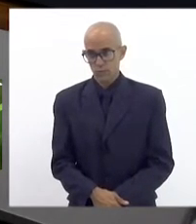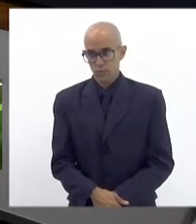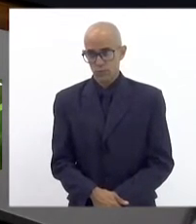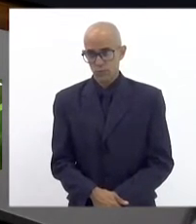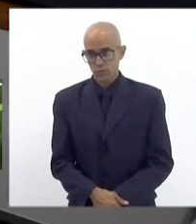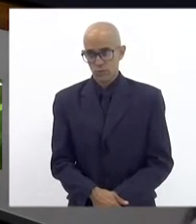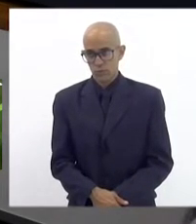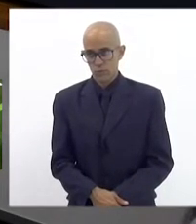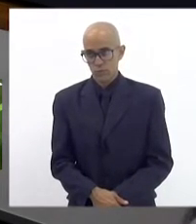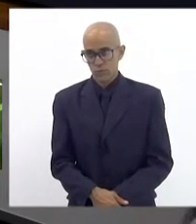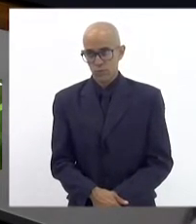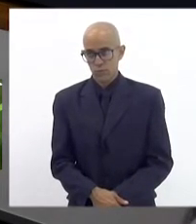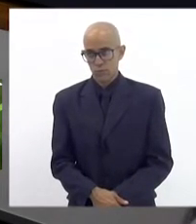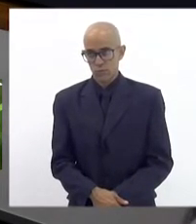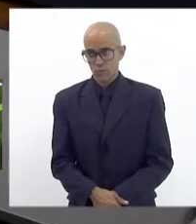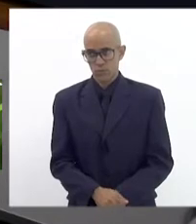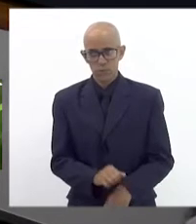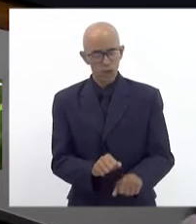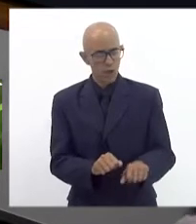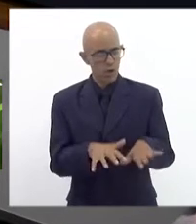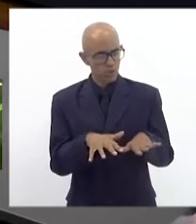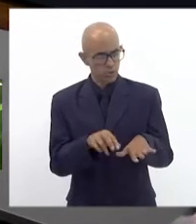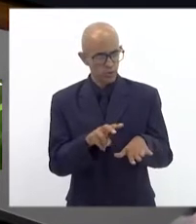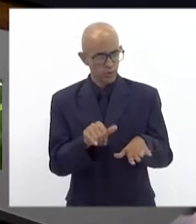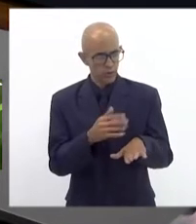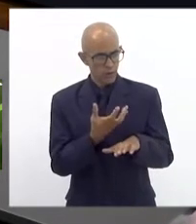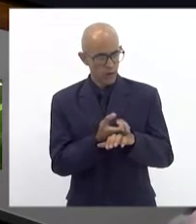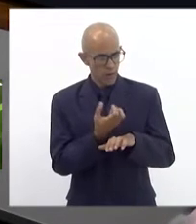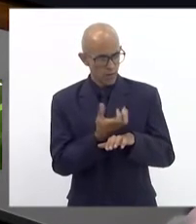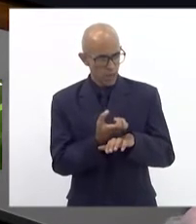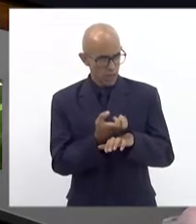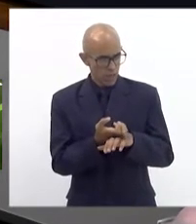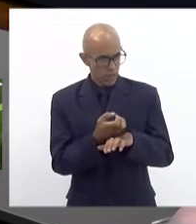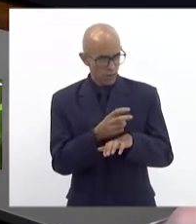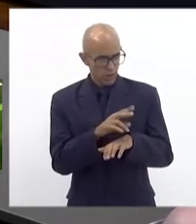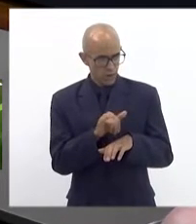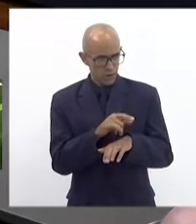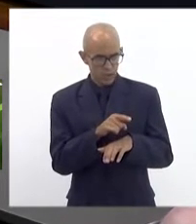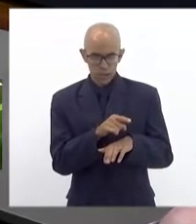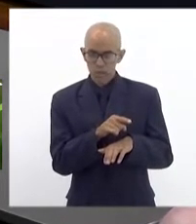A audiência vai ficar gravada e a gravação ficará disponível?